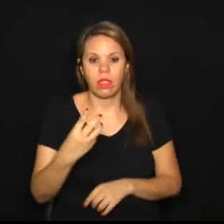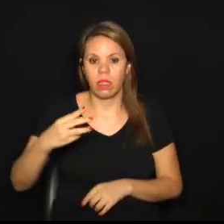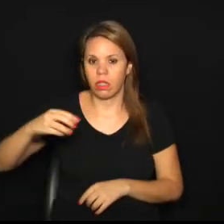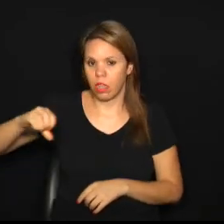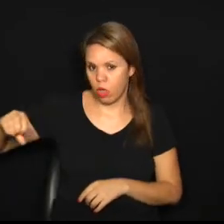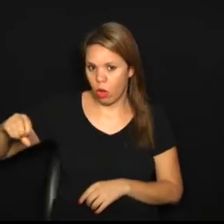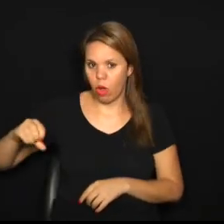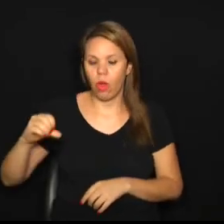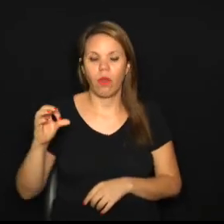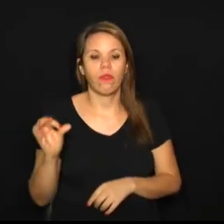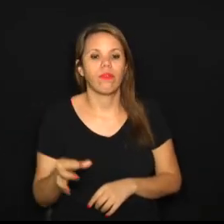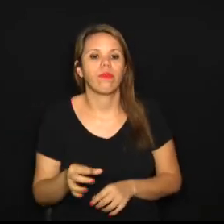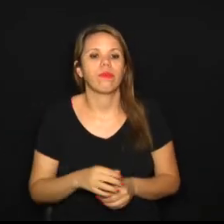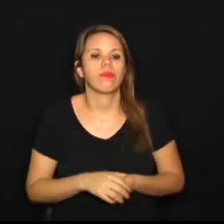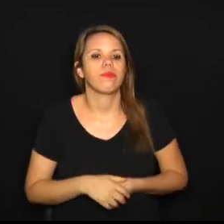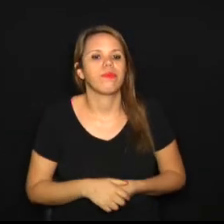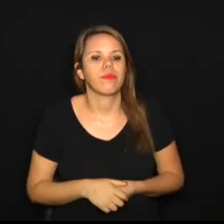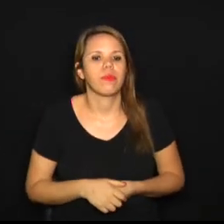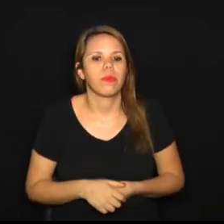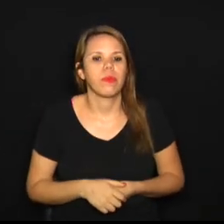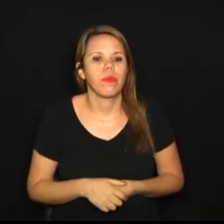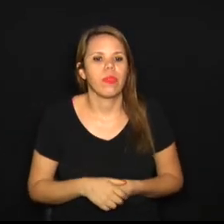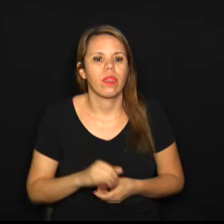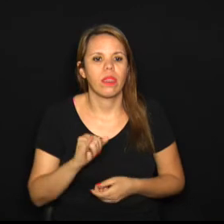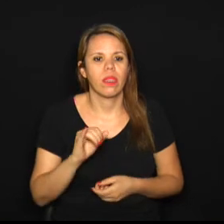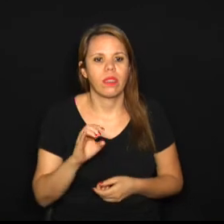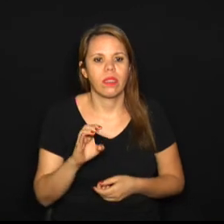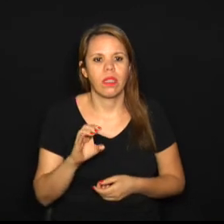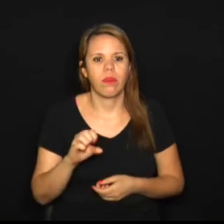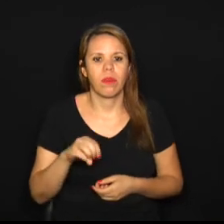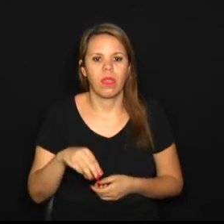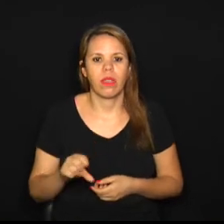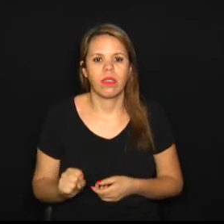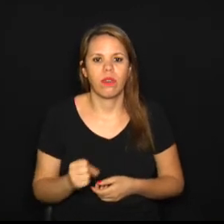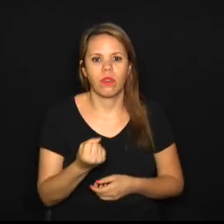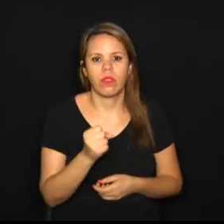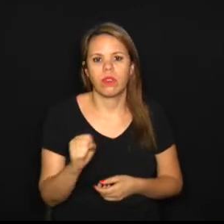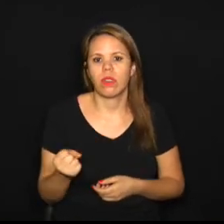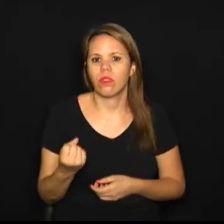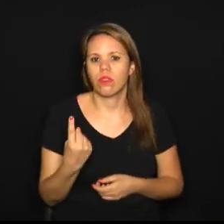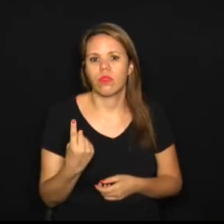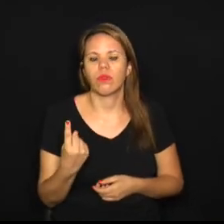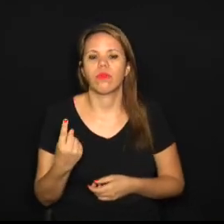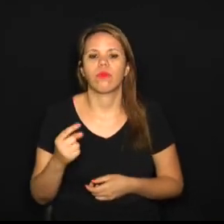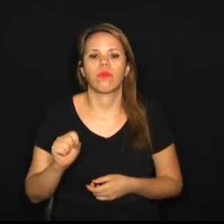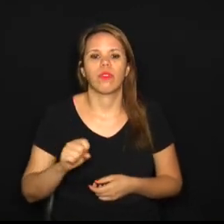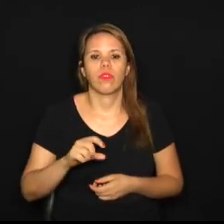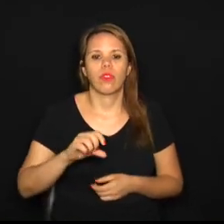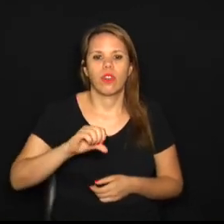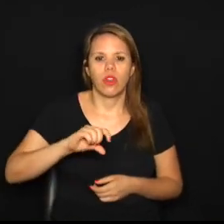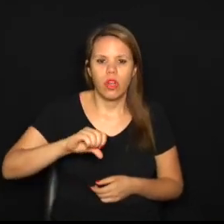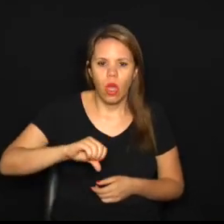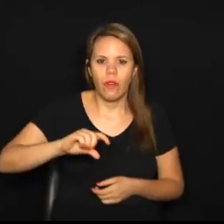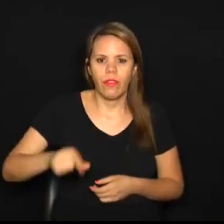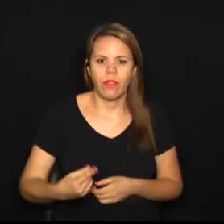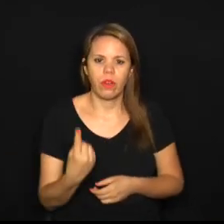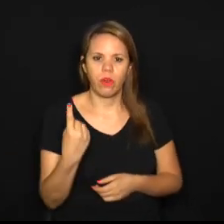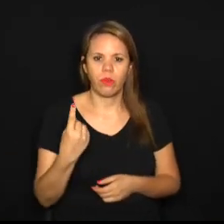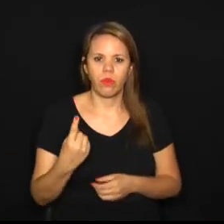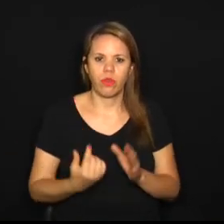1.139.200.000. Destacamos aqui o repasse do ICMS com 801.800.000, com 9,1% de